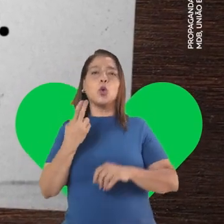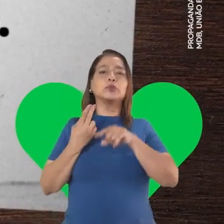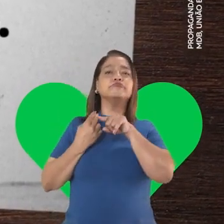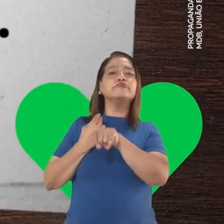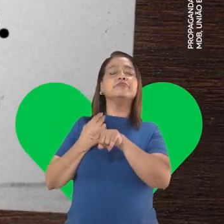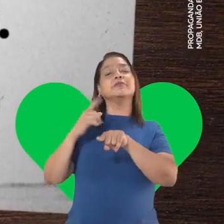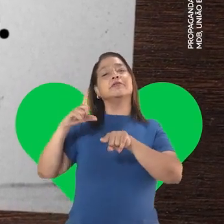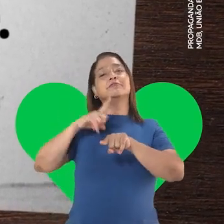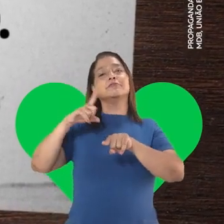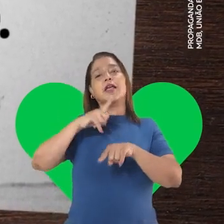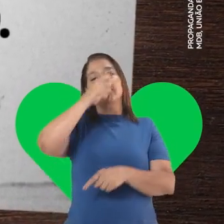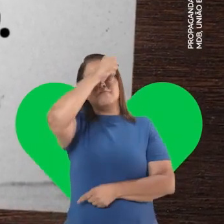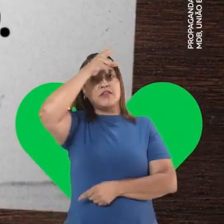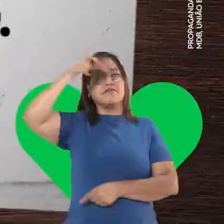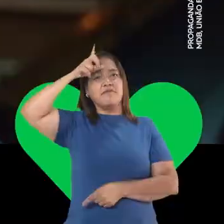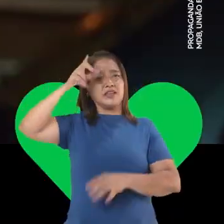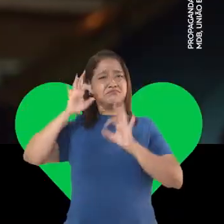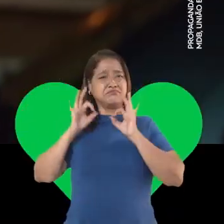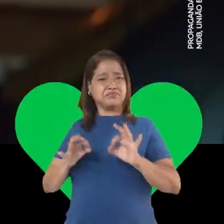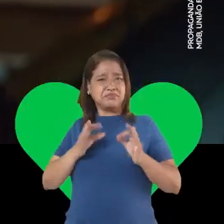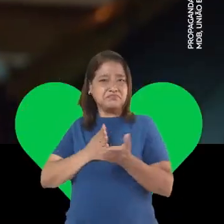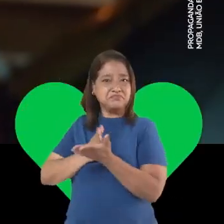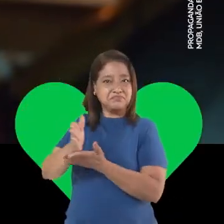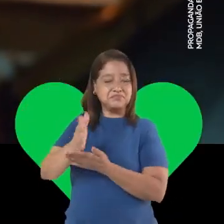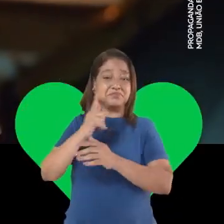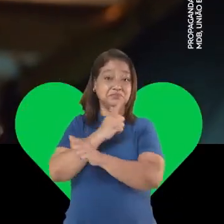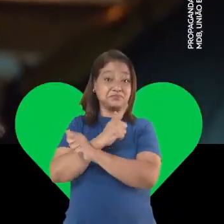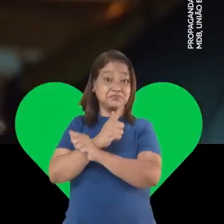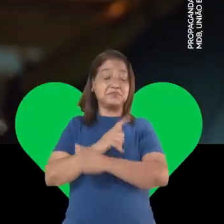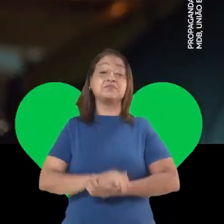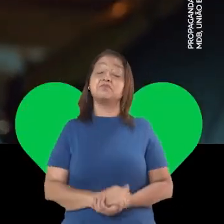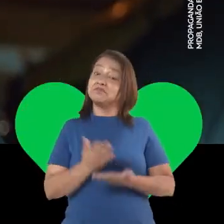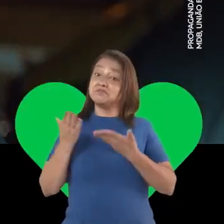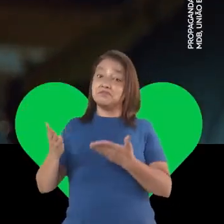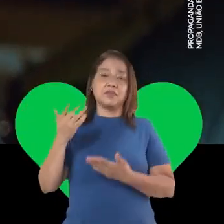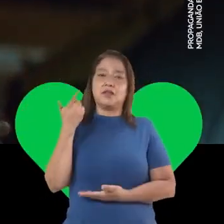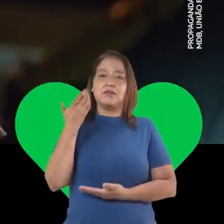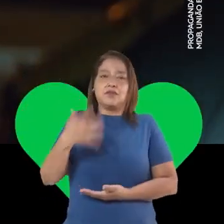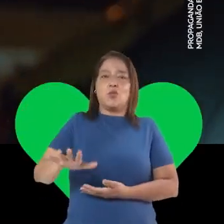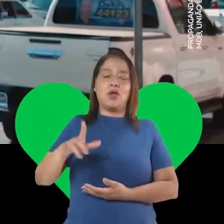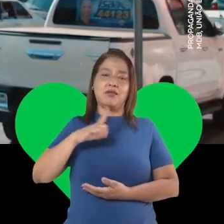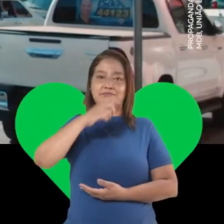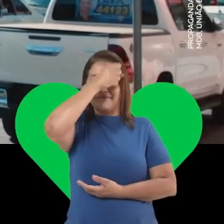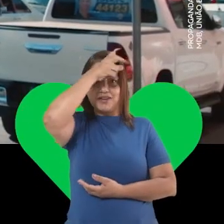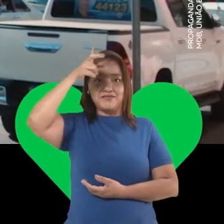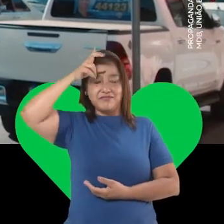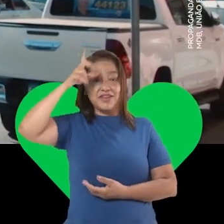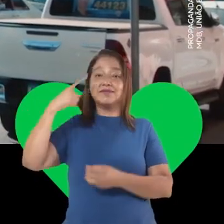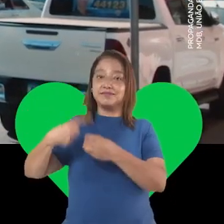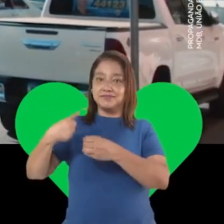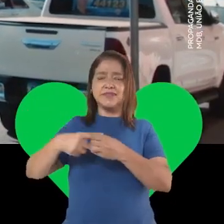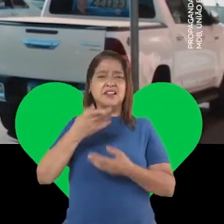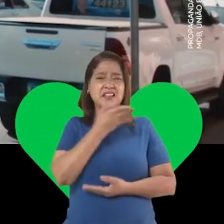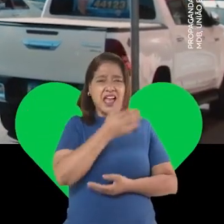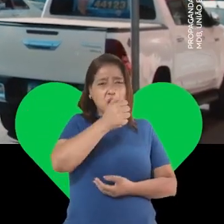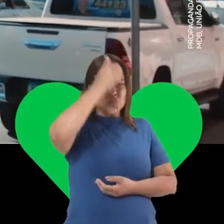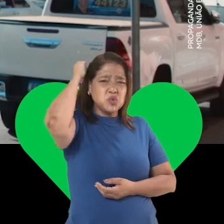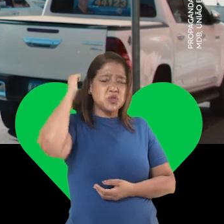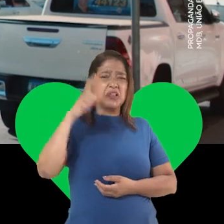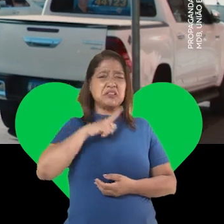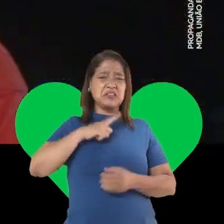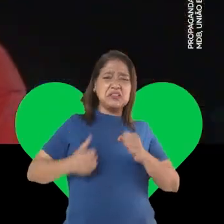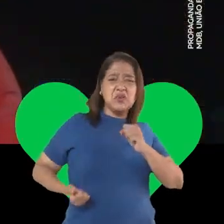corrida para prefeito de Aparecida? Isso não é postura para um cara que quer ser prefeito de uma cidade. O Alcides, que está envolvido em